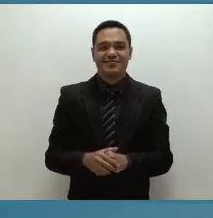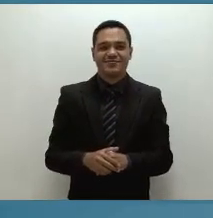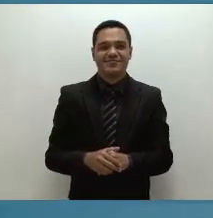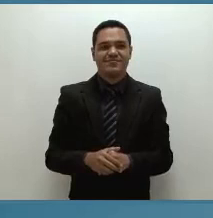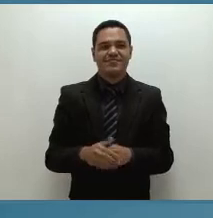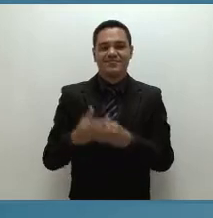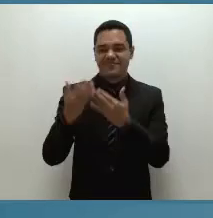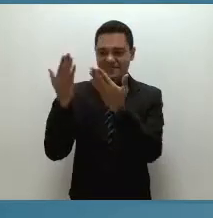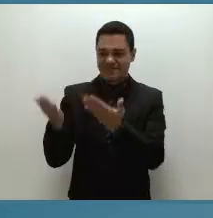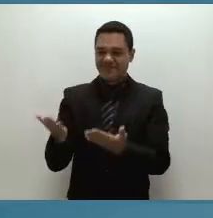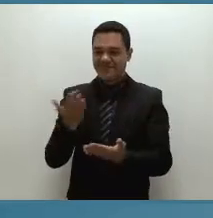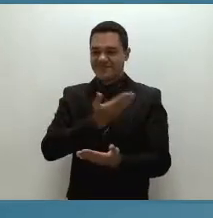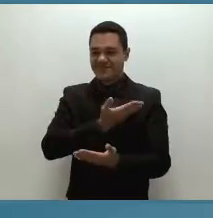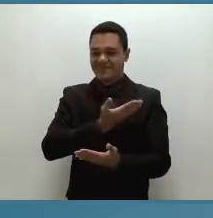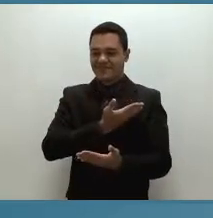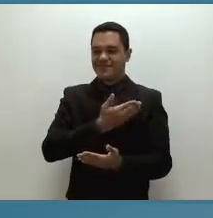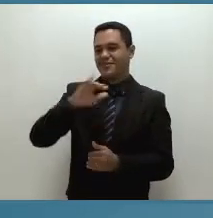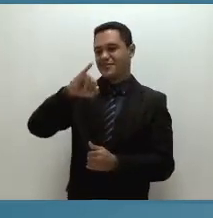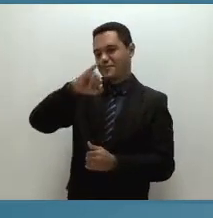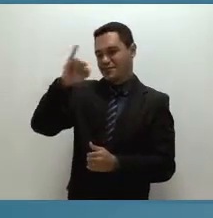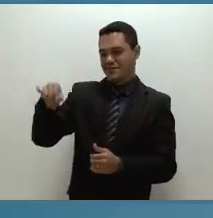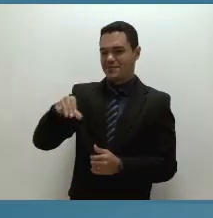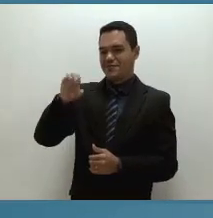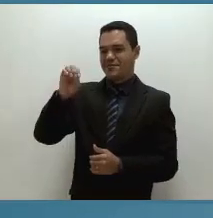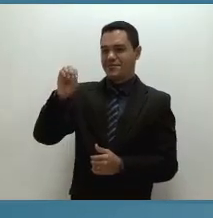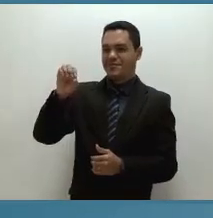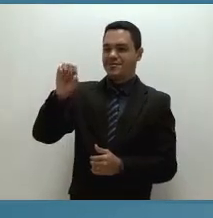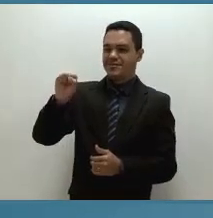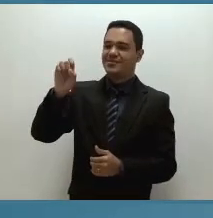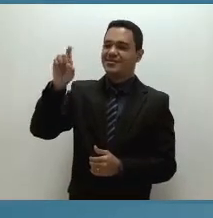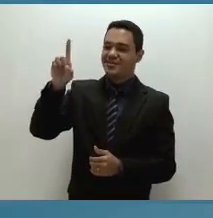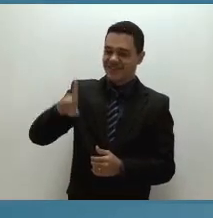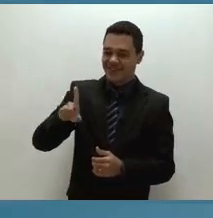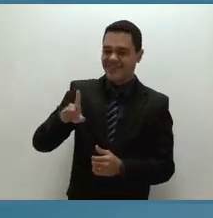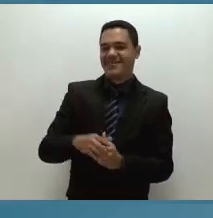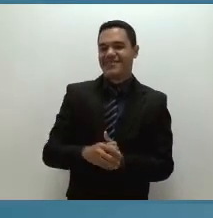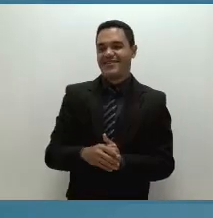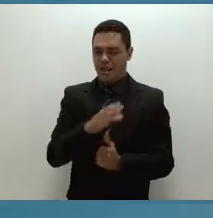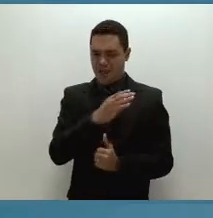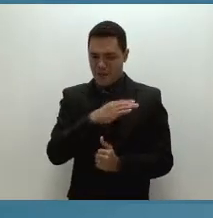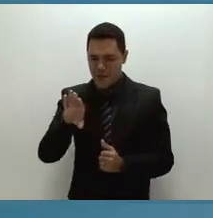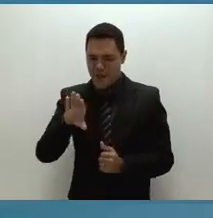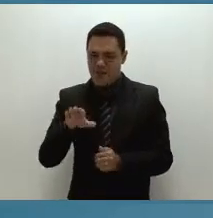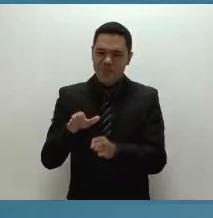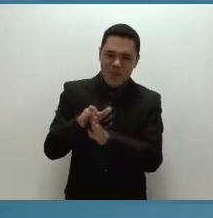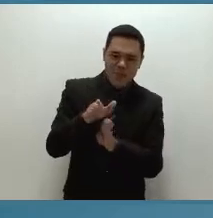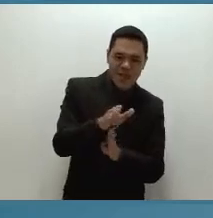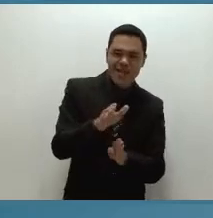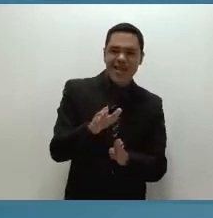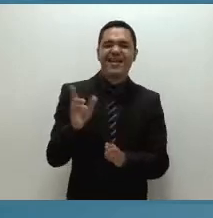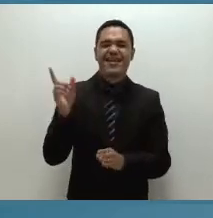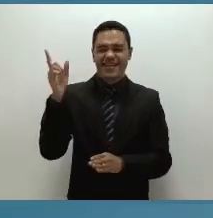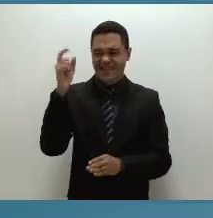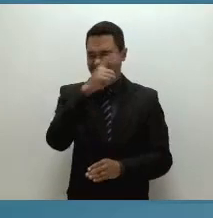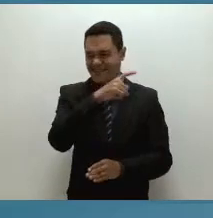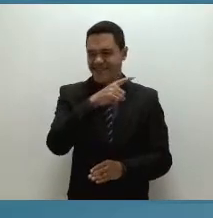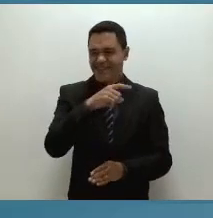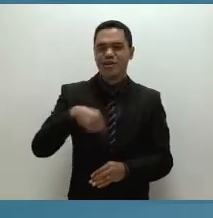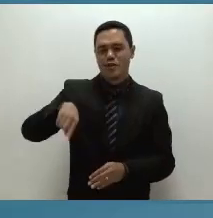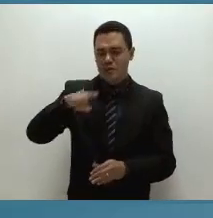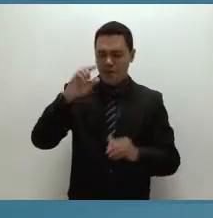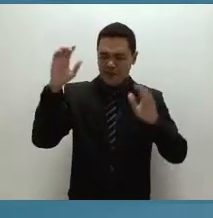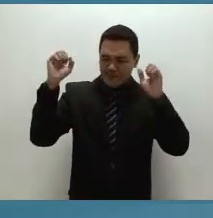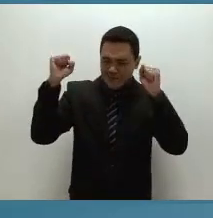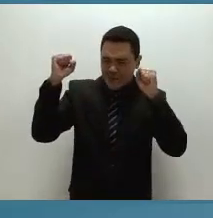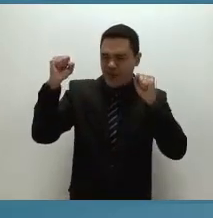José Roberto, essa função é árdua, né, amado? Mas nós estamos aqui torcendo por você. Eu tenho certeza que Deus vai lhe dar a